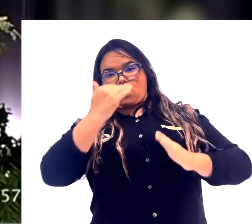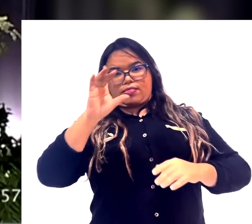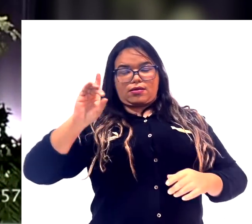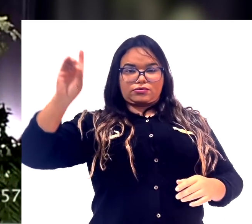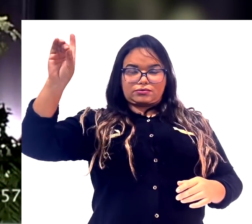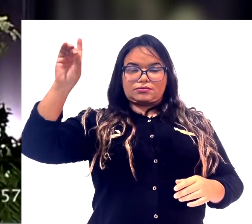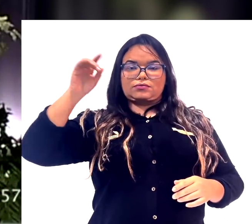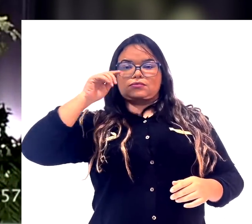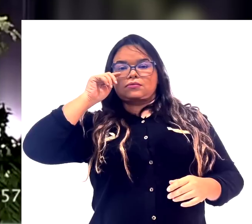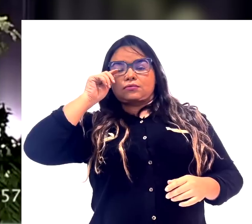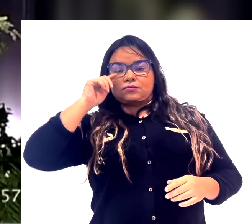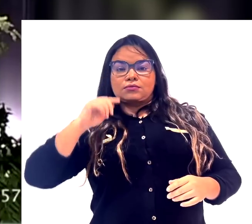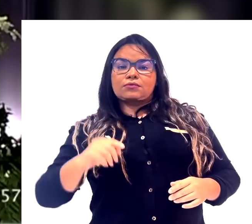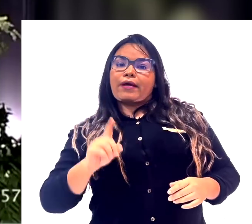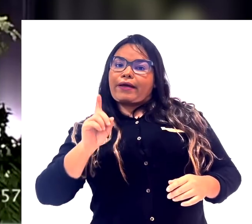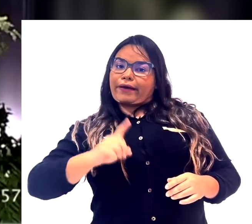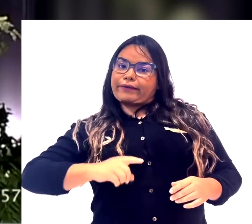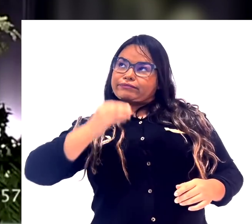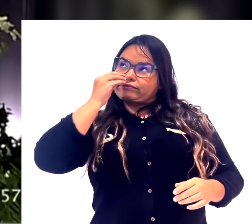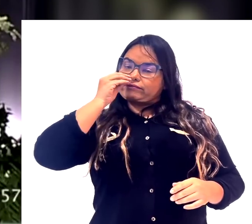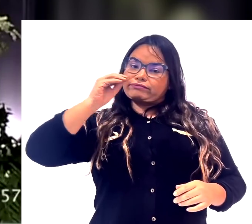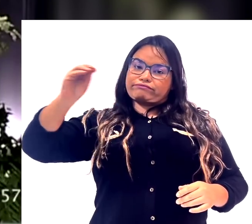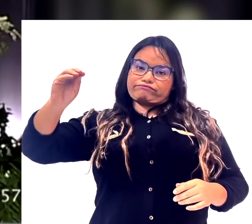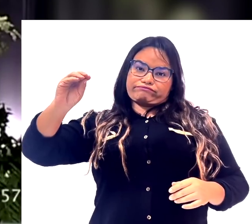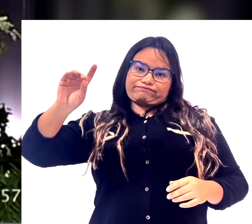Esta é a apostasia máxima contra Deus,